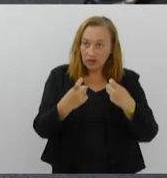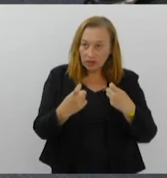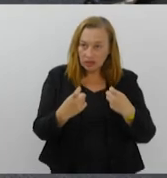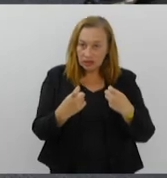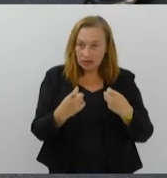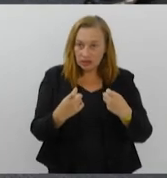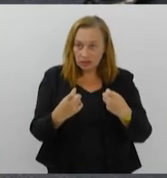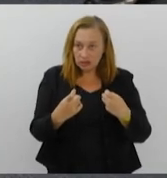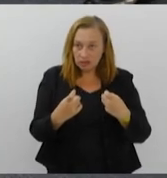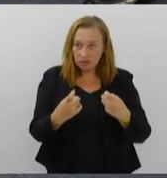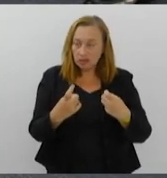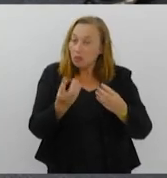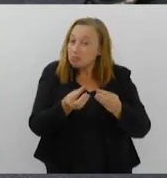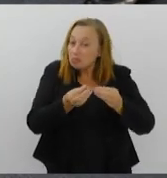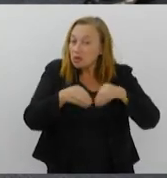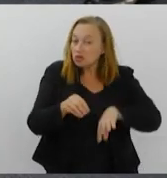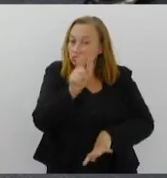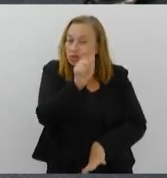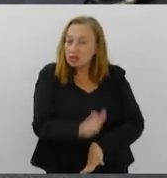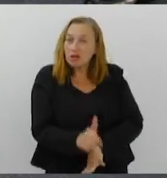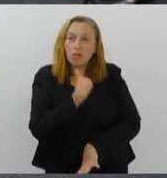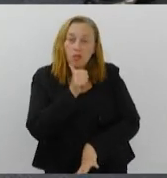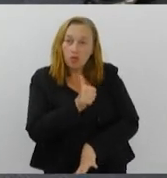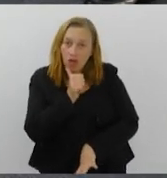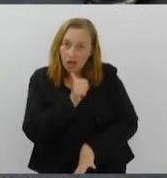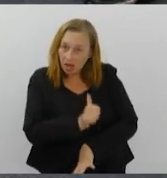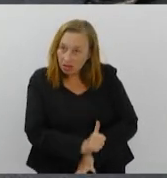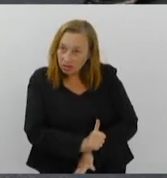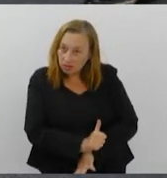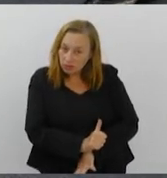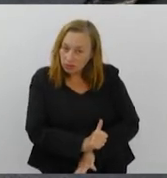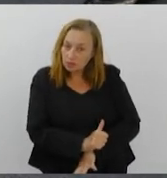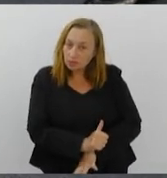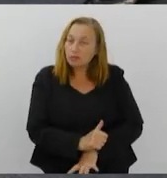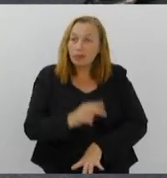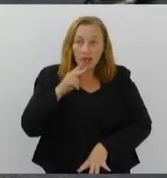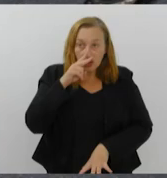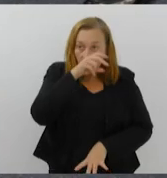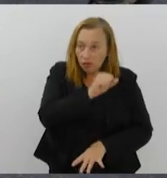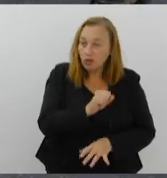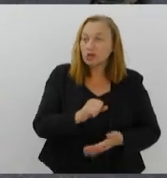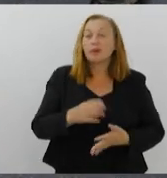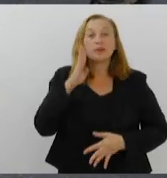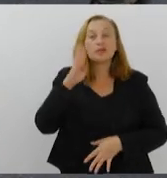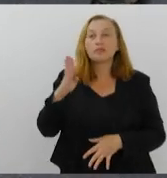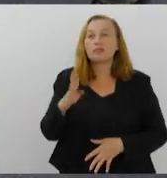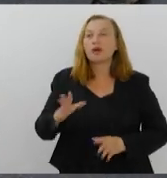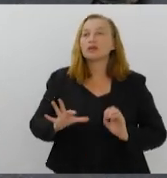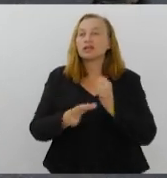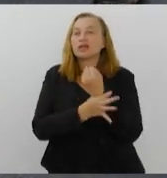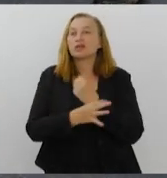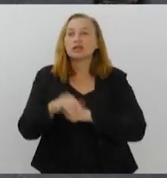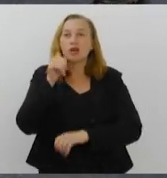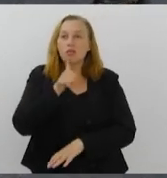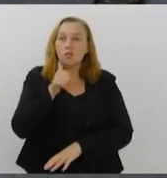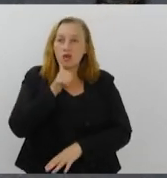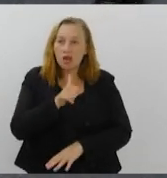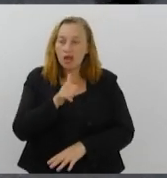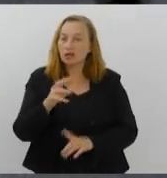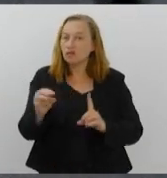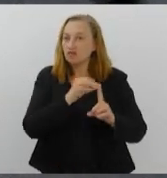não atinja essa mulher de maneira tão aviltante. E é fundamental garantir que as mulheres em situação